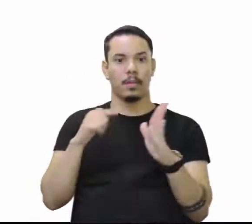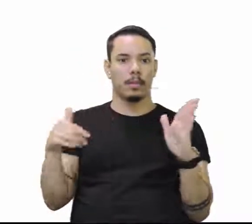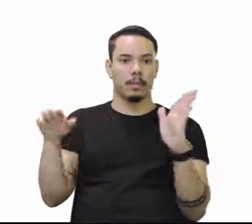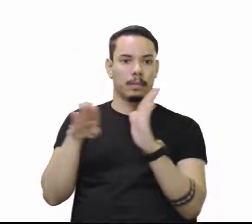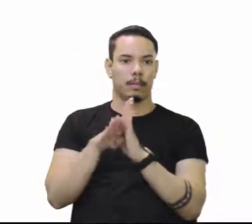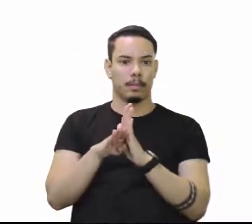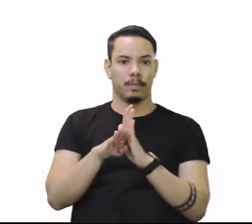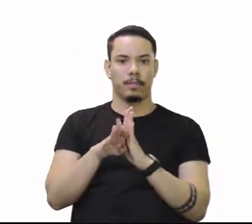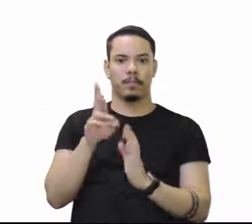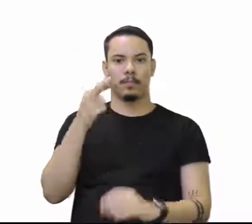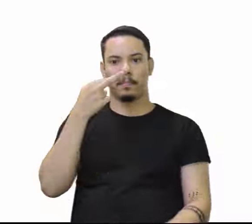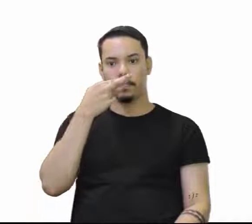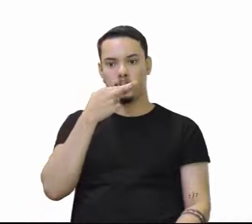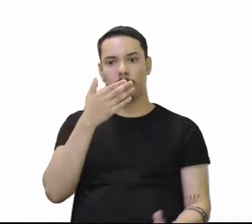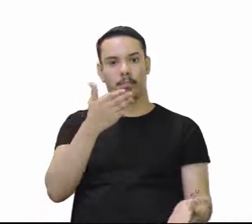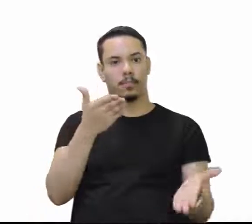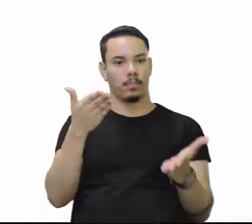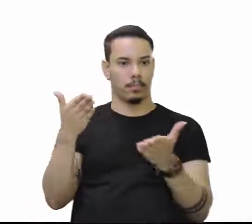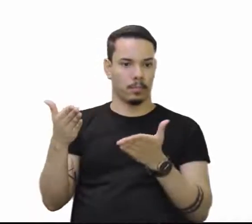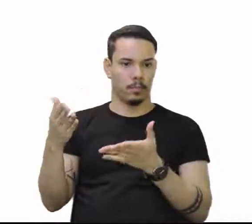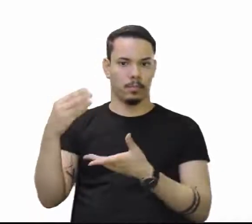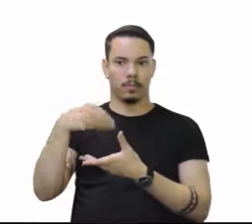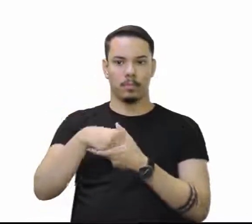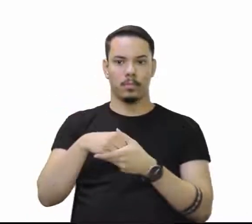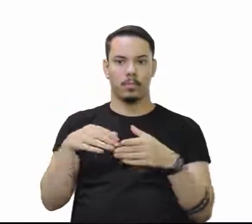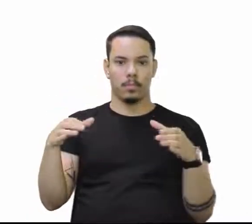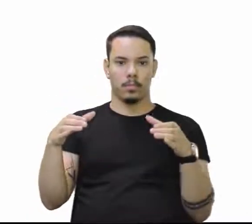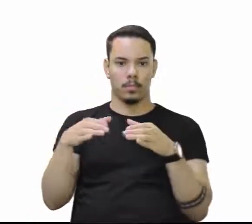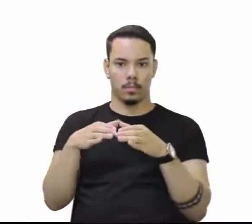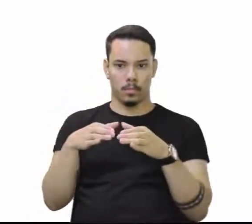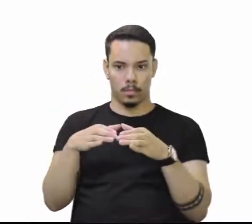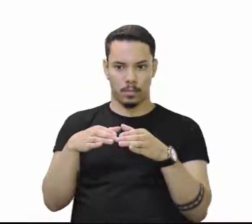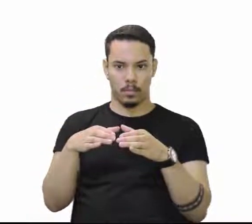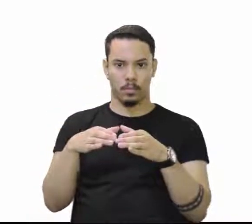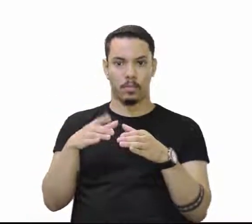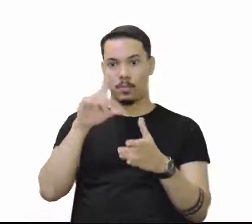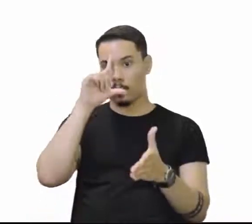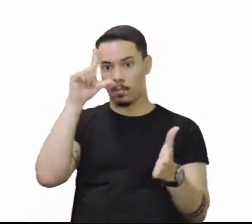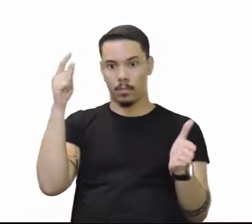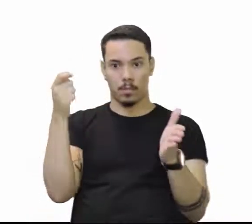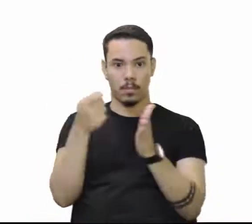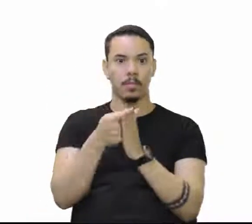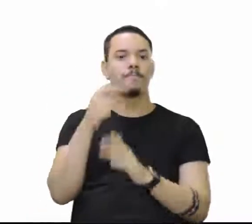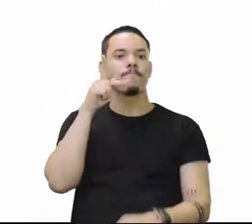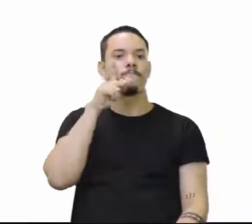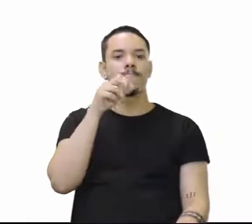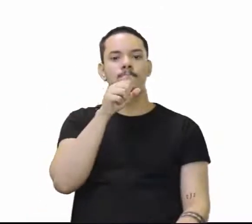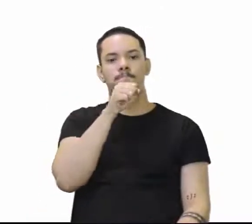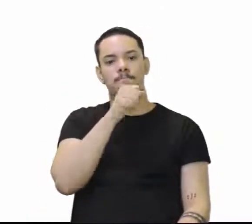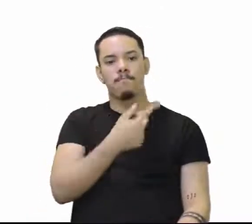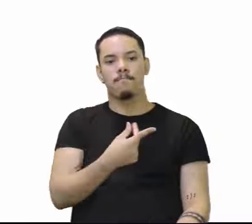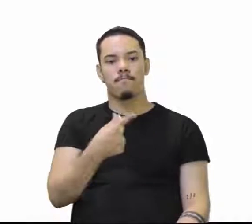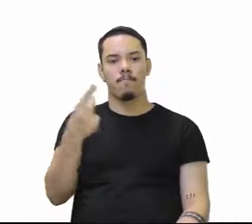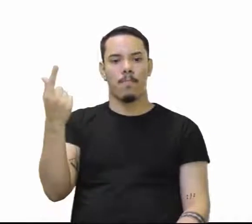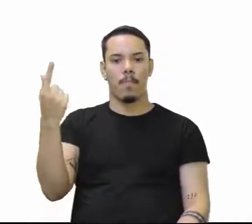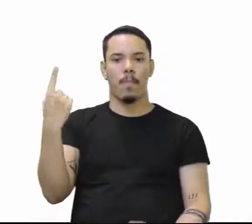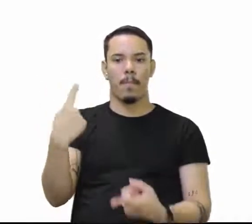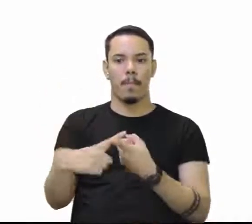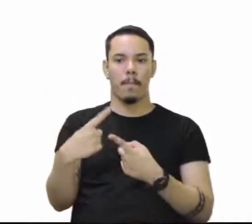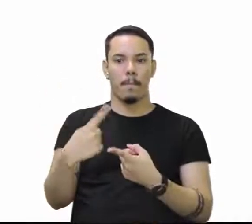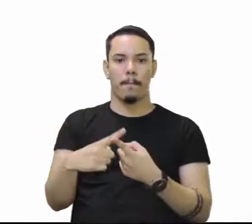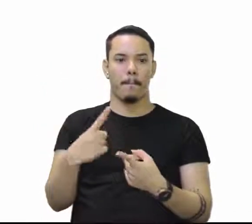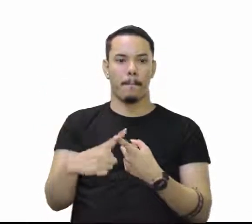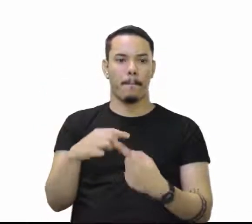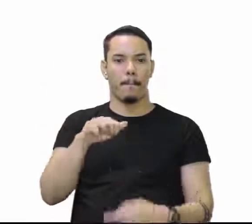Rondon, que o convidou para integrar a Comissão Rondon, sendo enviado a Porto Velho, onde serviria sob a ordem do